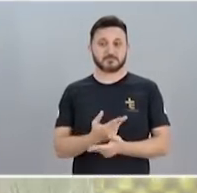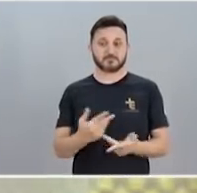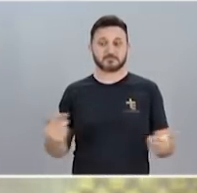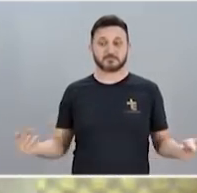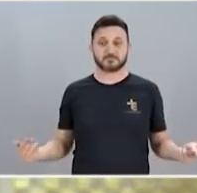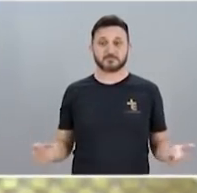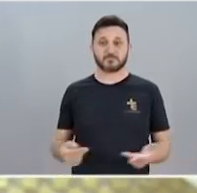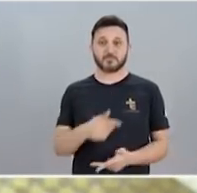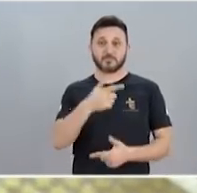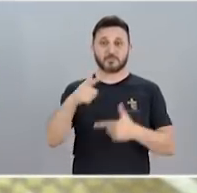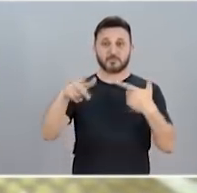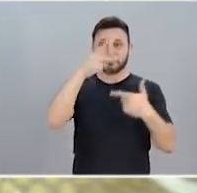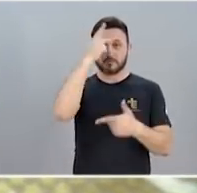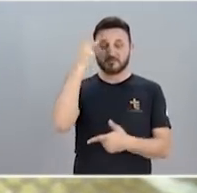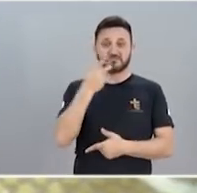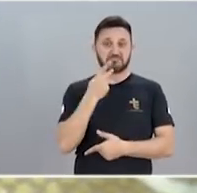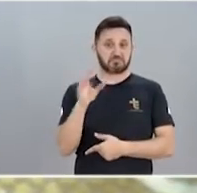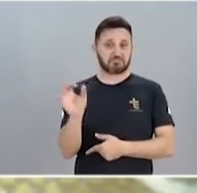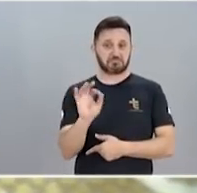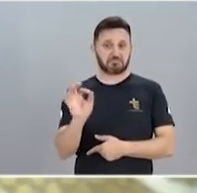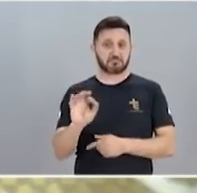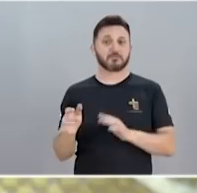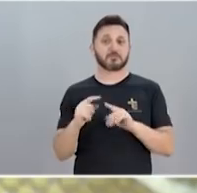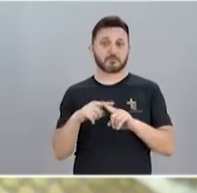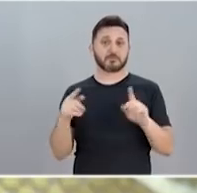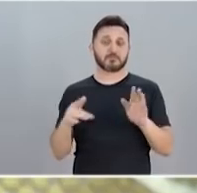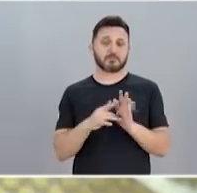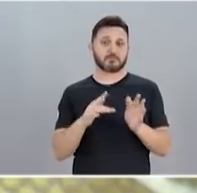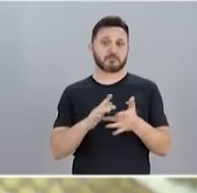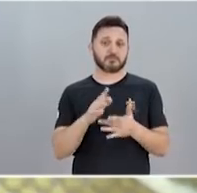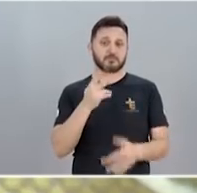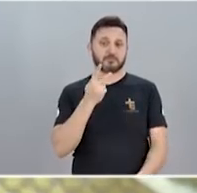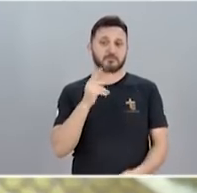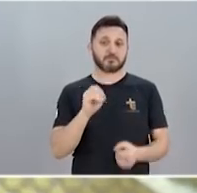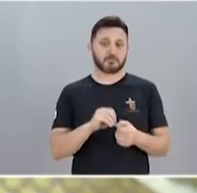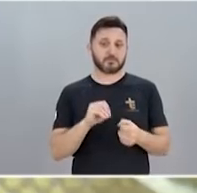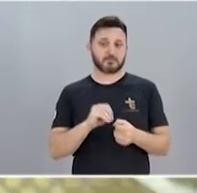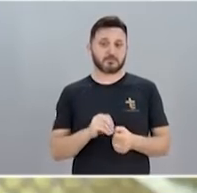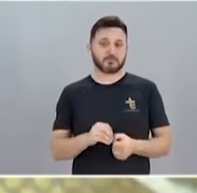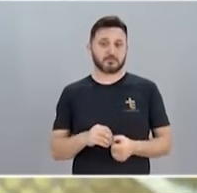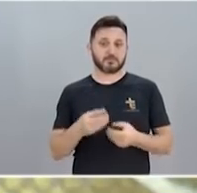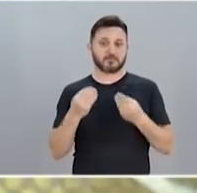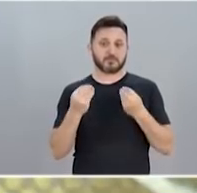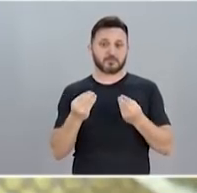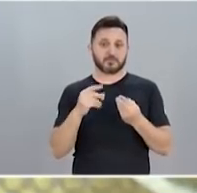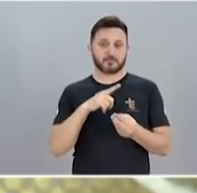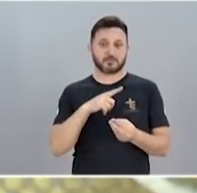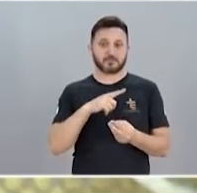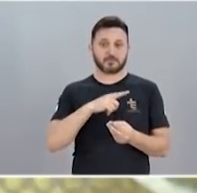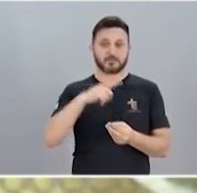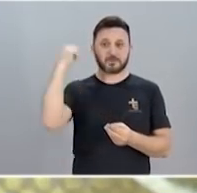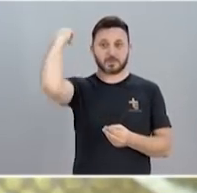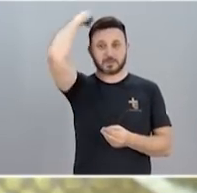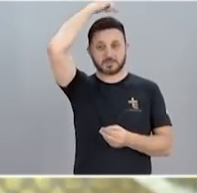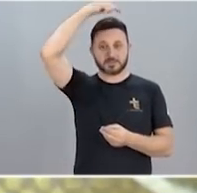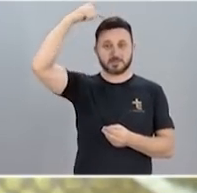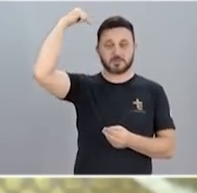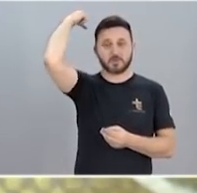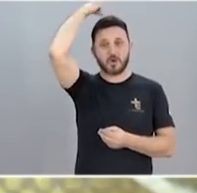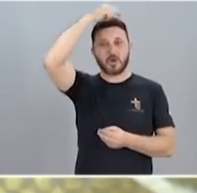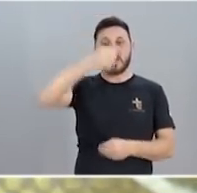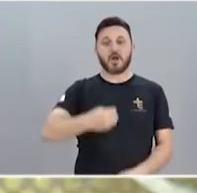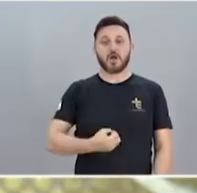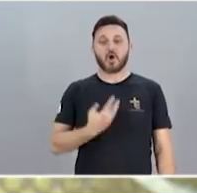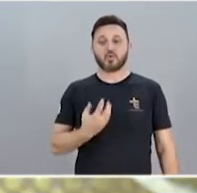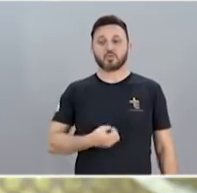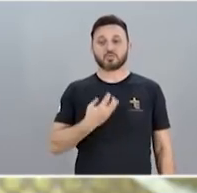algo que ninguém tinha dito, e Jesus o fez. Como citei Santo Agostinho, é uma